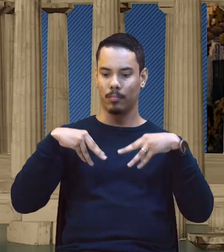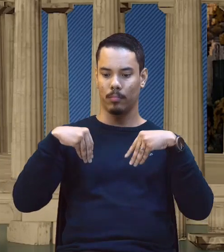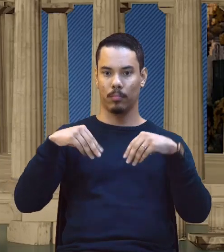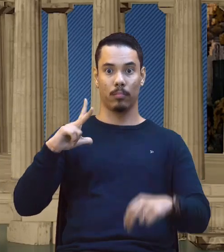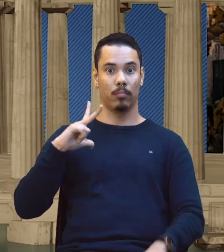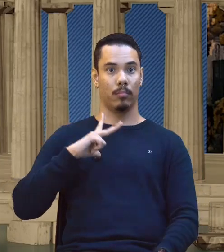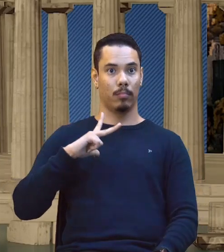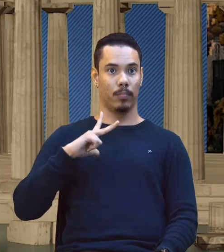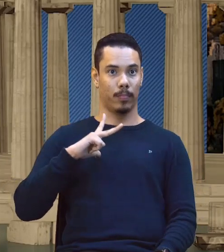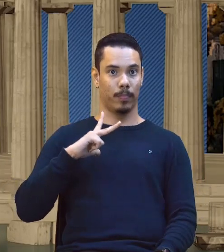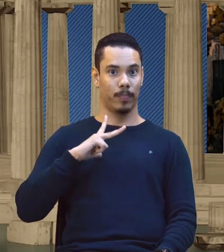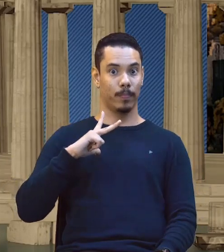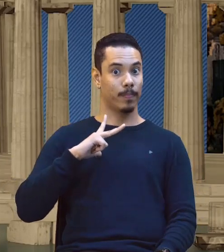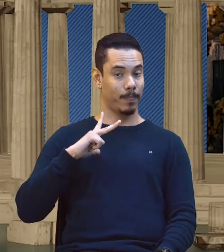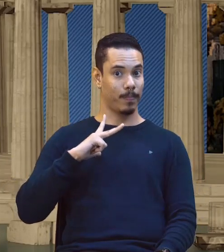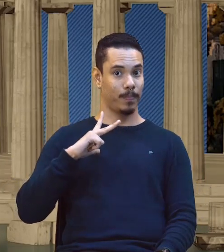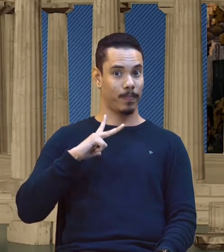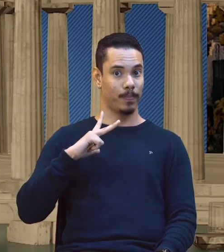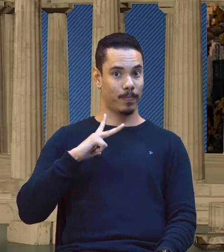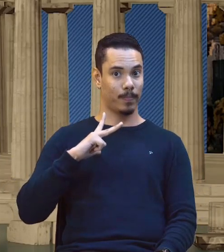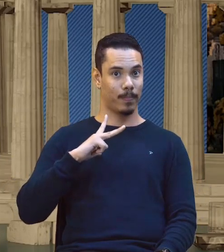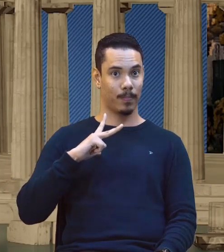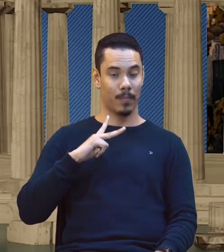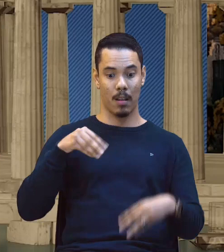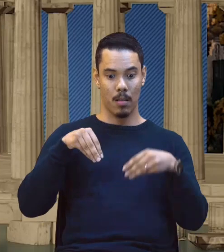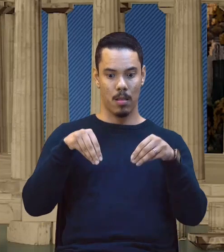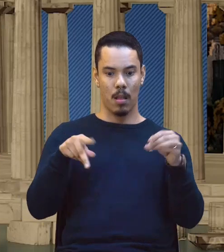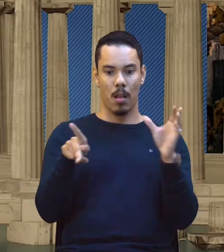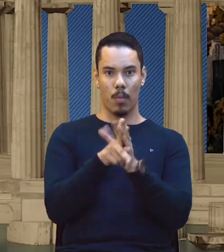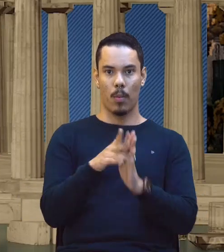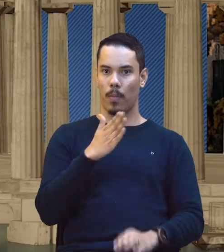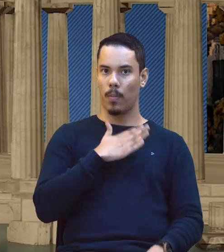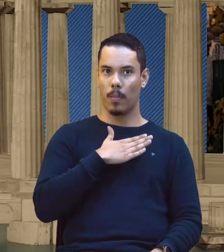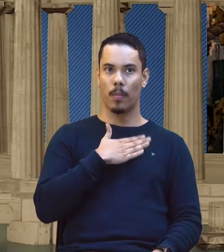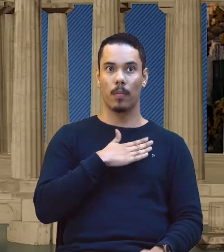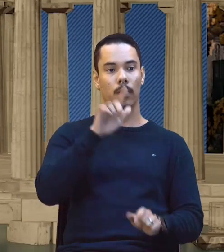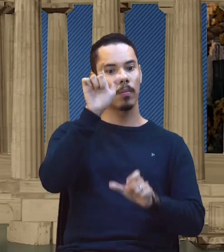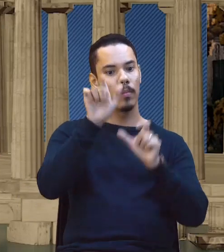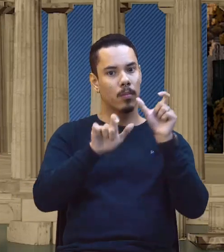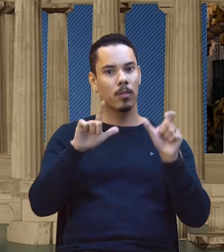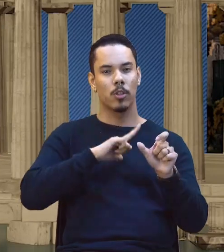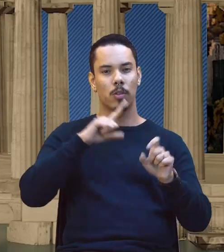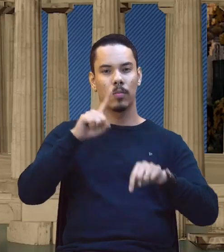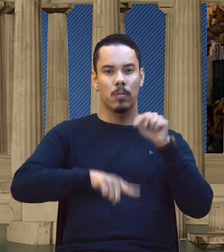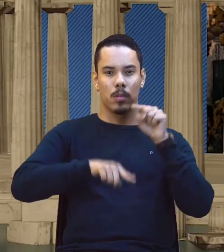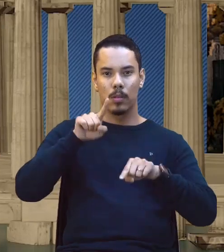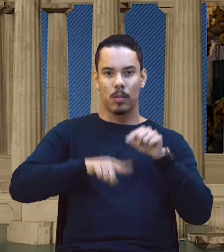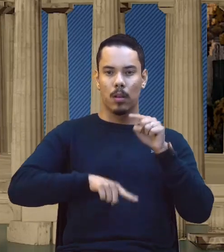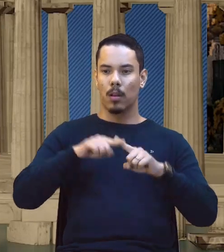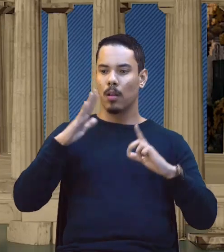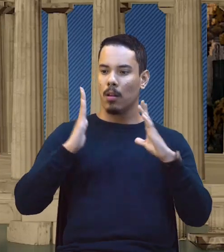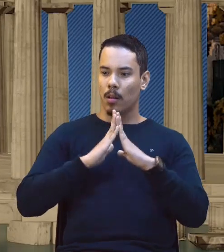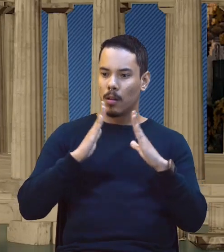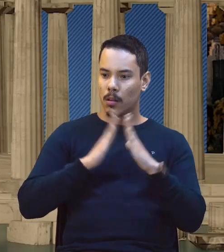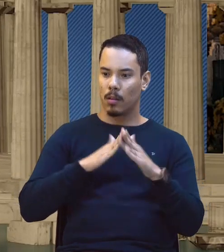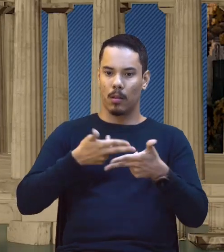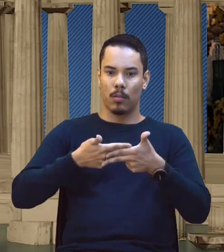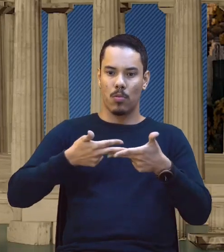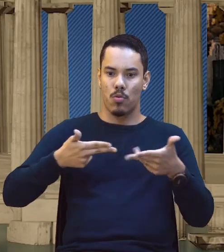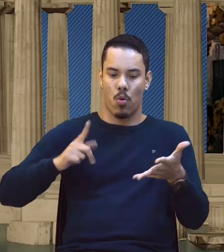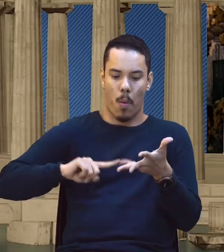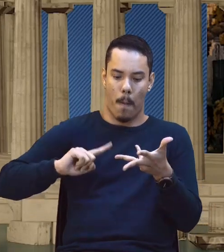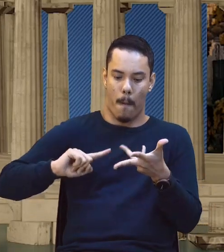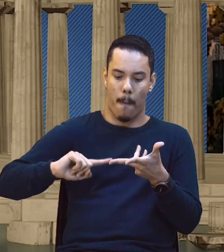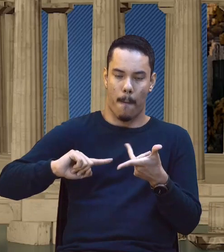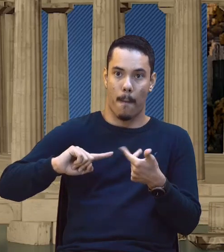privada, ou seja, terras, pessoas que tinham bens materiais, que tinham propriedades.